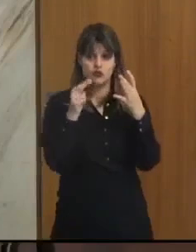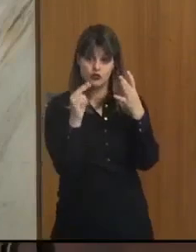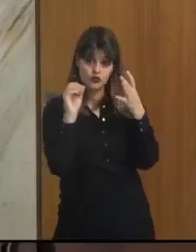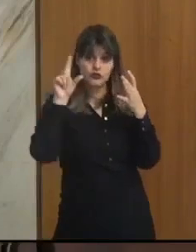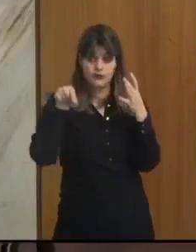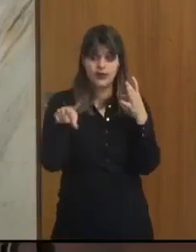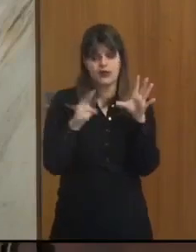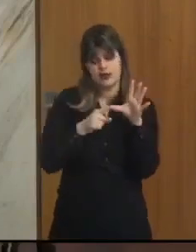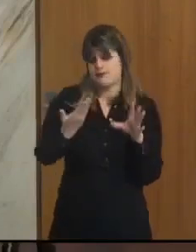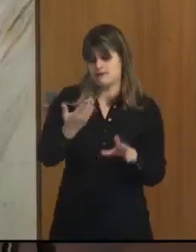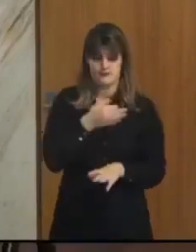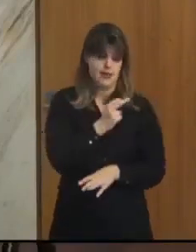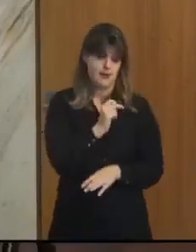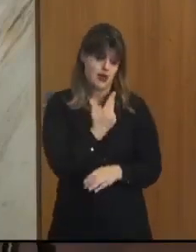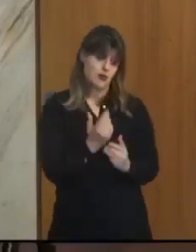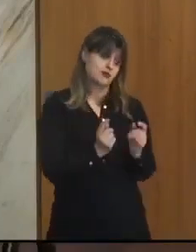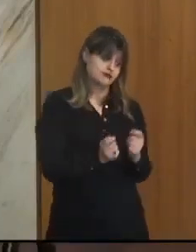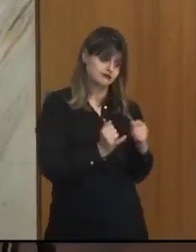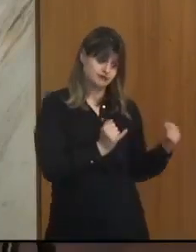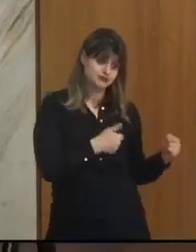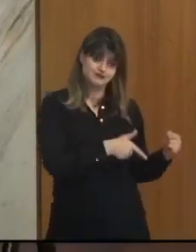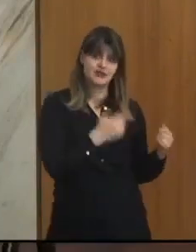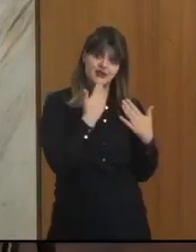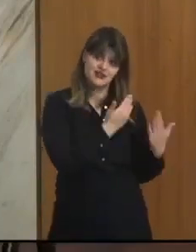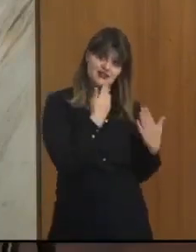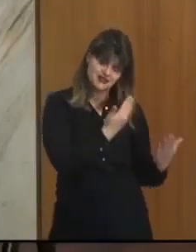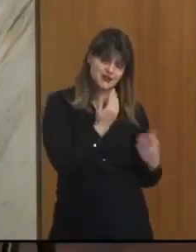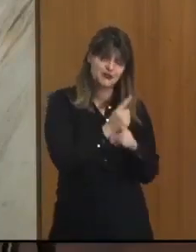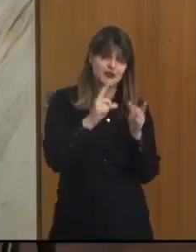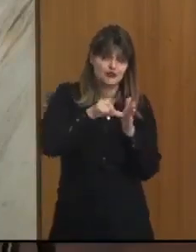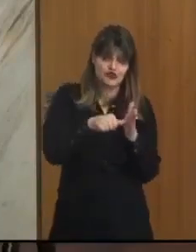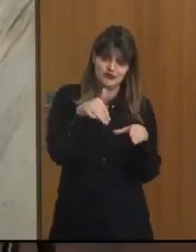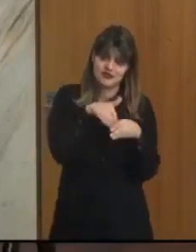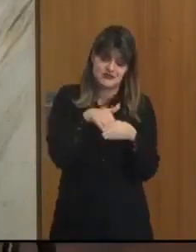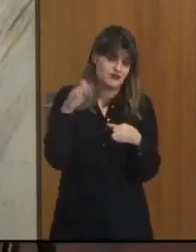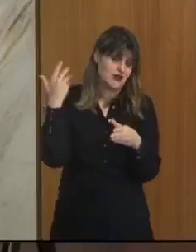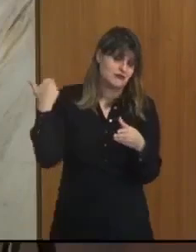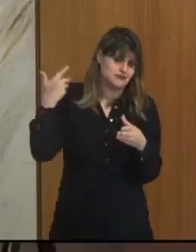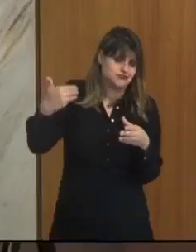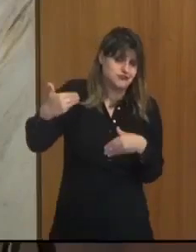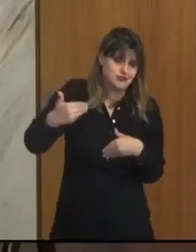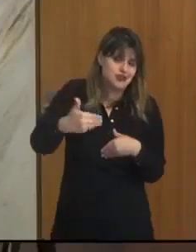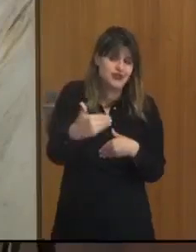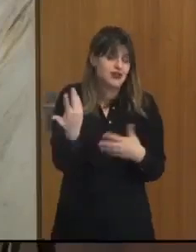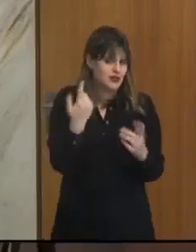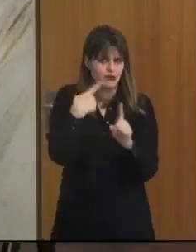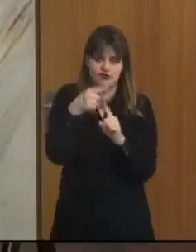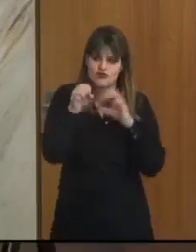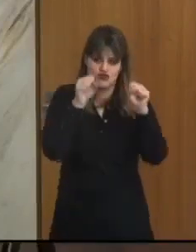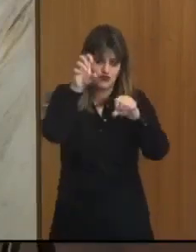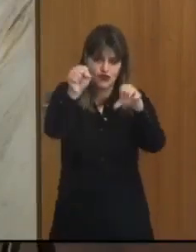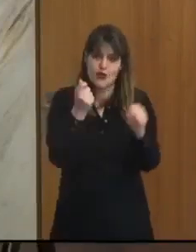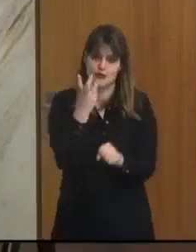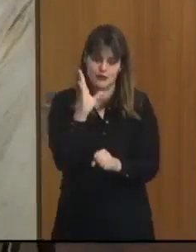naturalmente à Paula Gonçalves, que trabalha com eles este projeto já há muito tempo, e tem sido um sucesso, digamos assim,